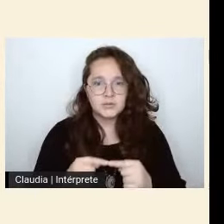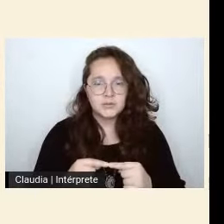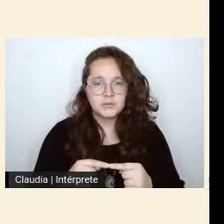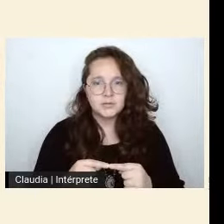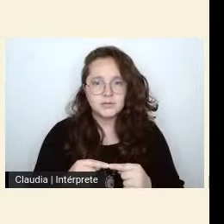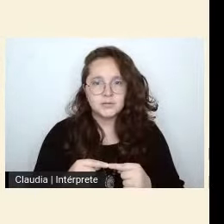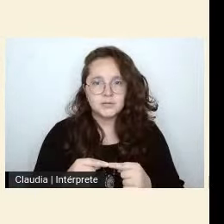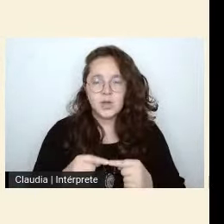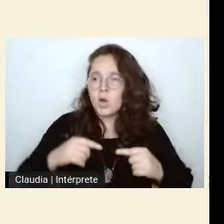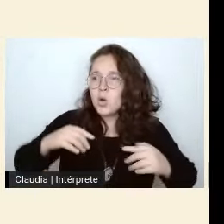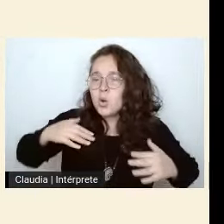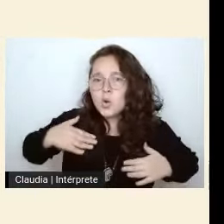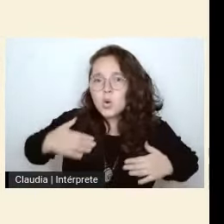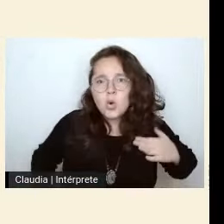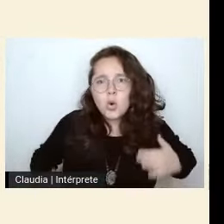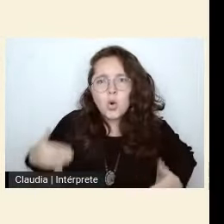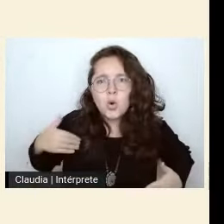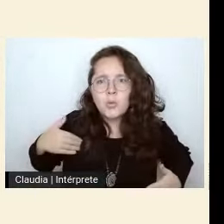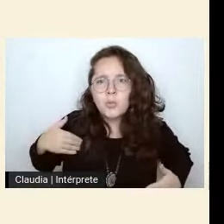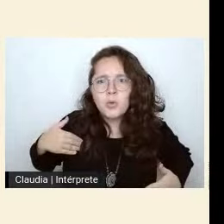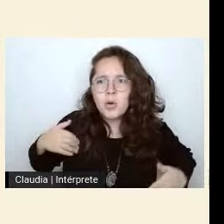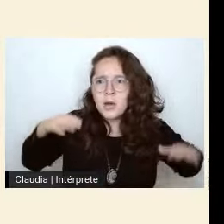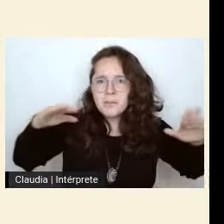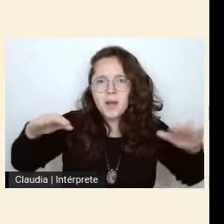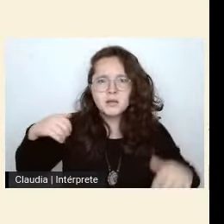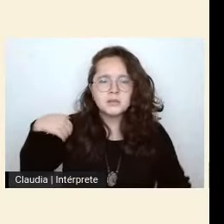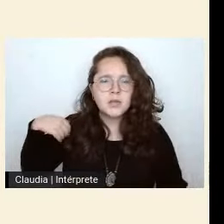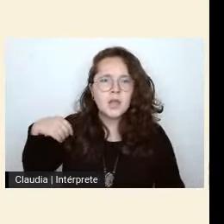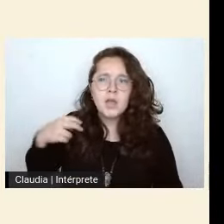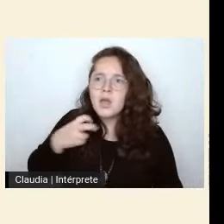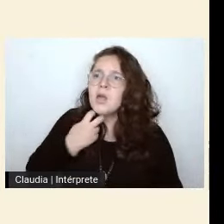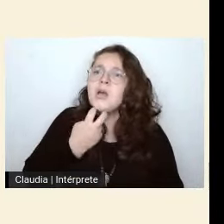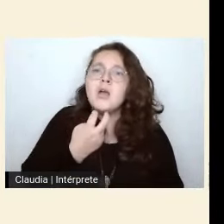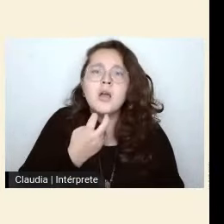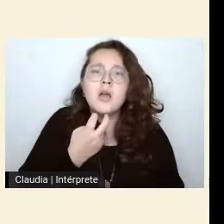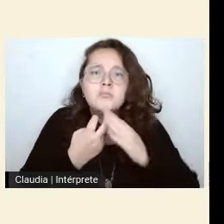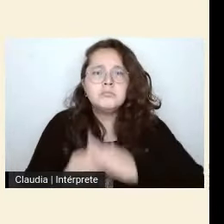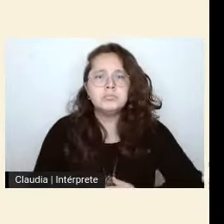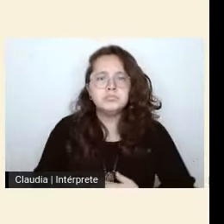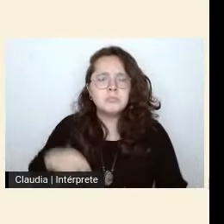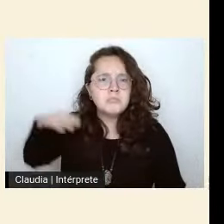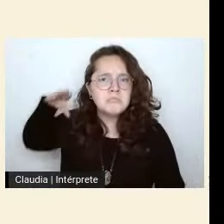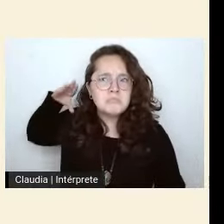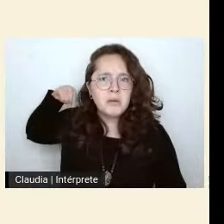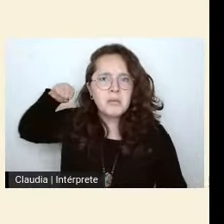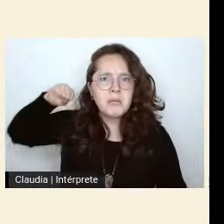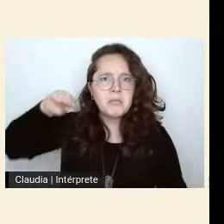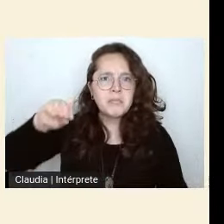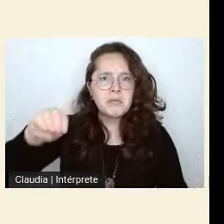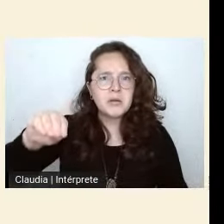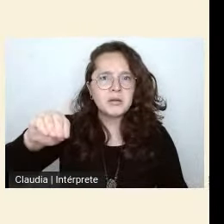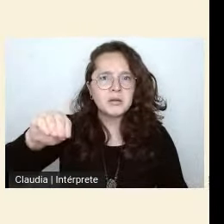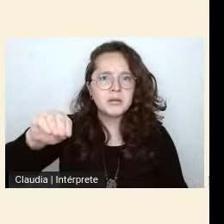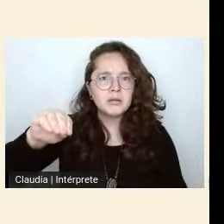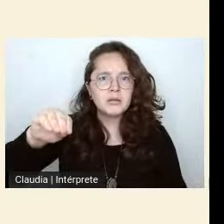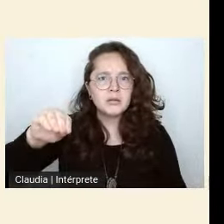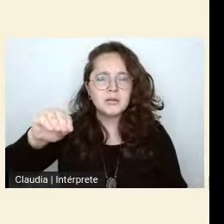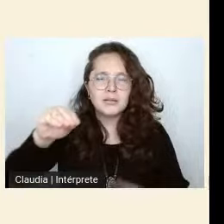Corpo de um de com as vozes dos outros, minuciosa descrição,